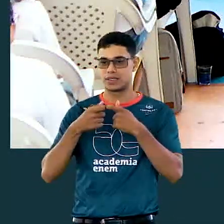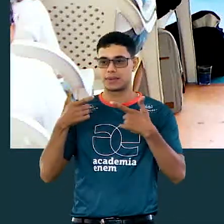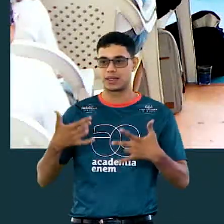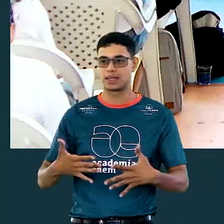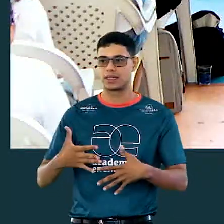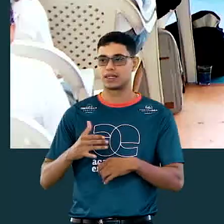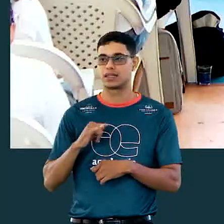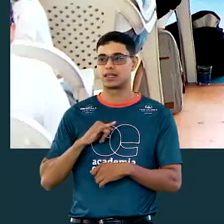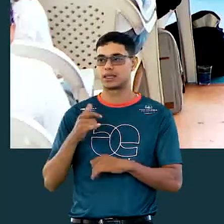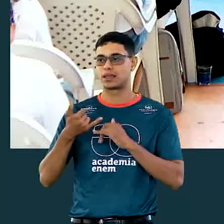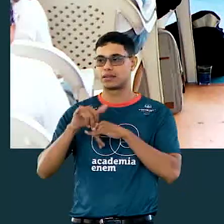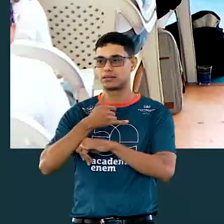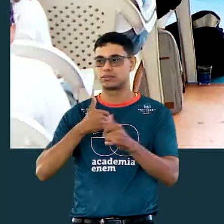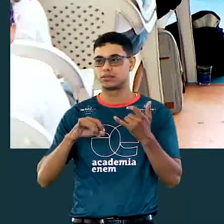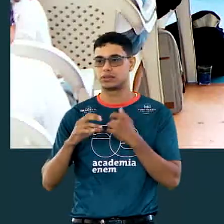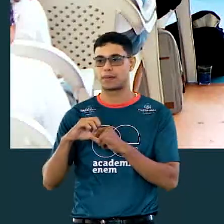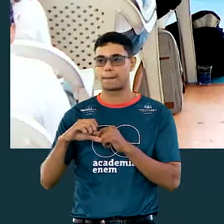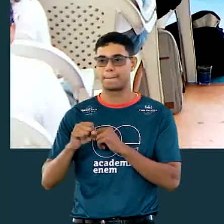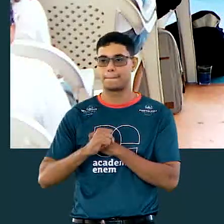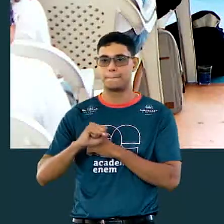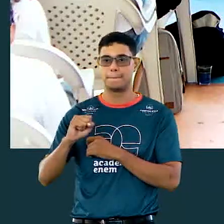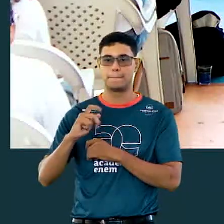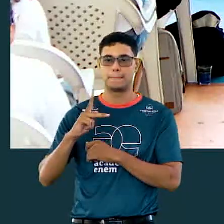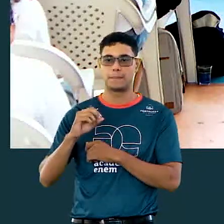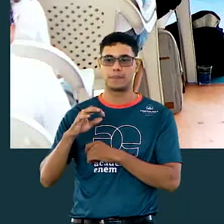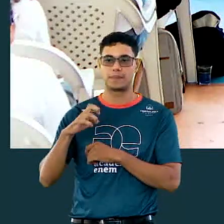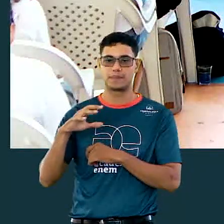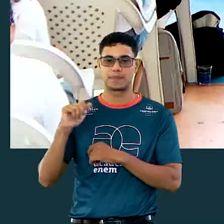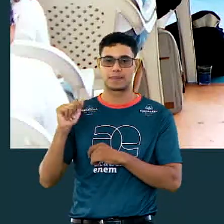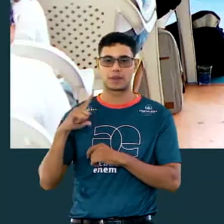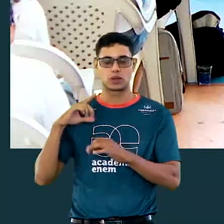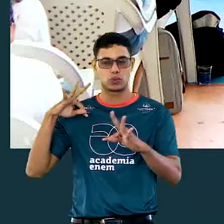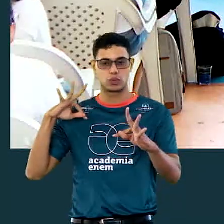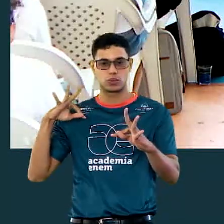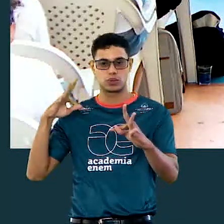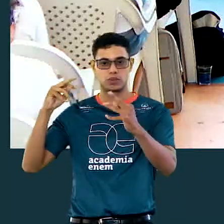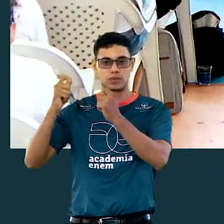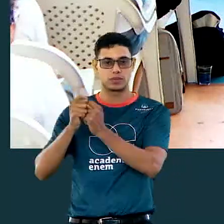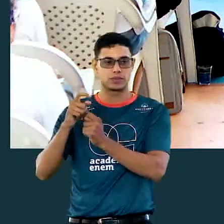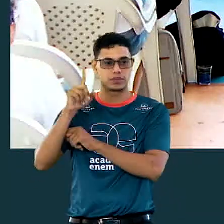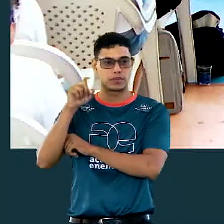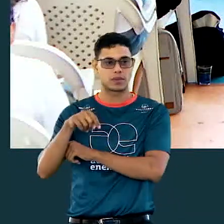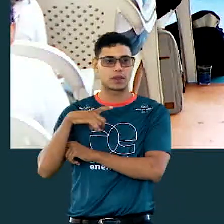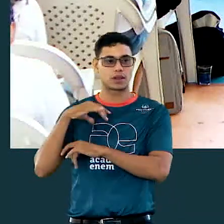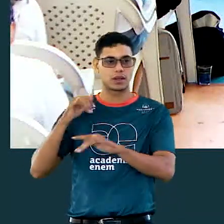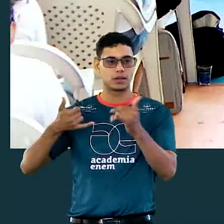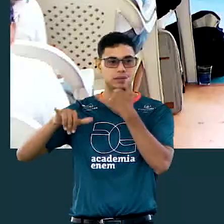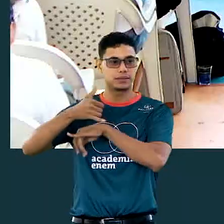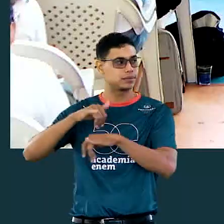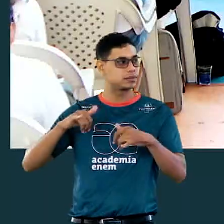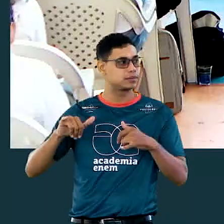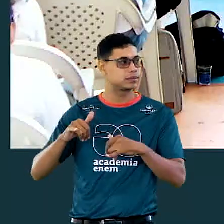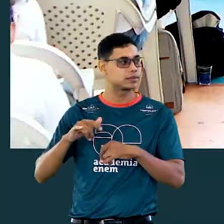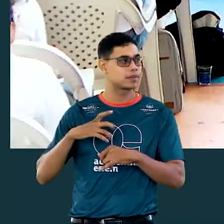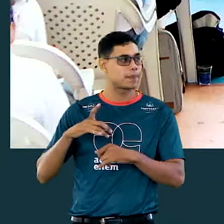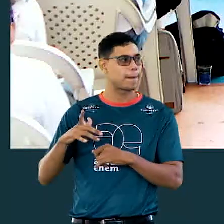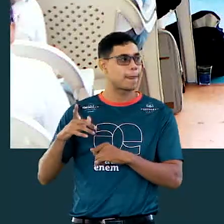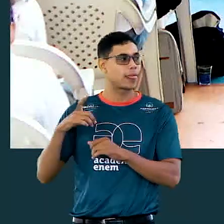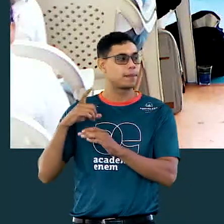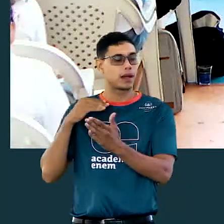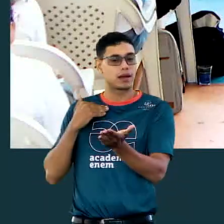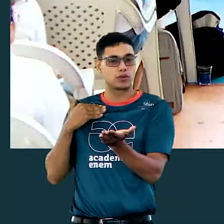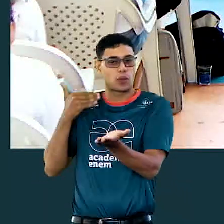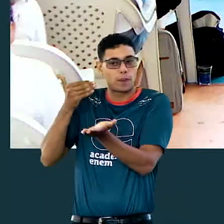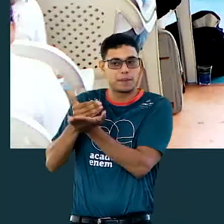As energias potenciais, todas em geral, são as energias